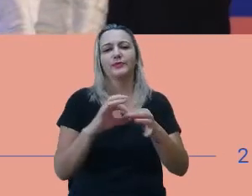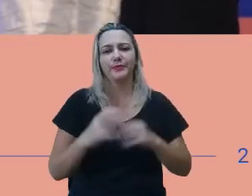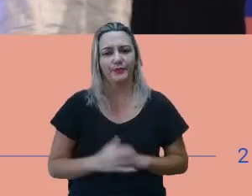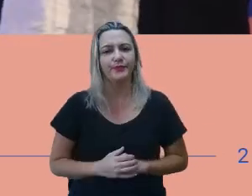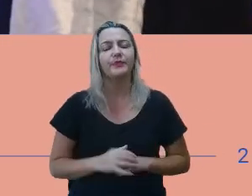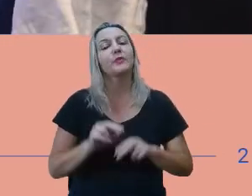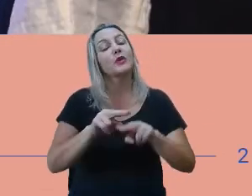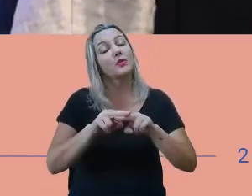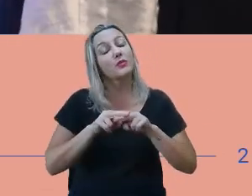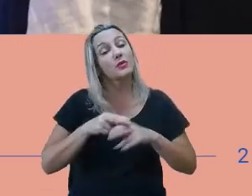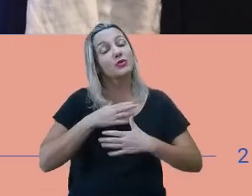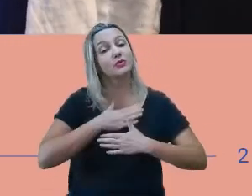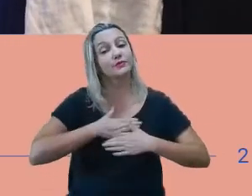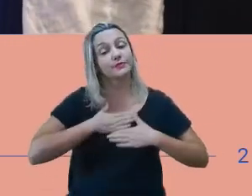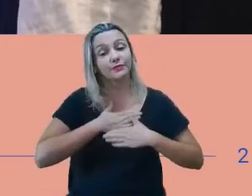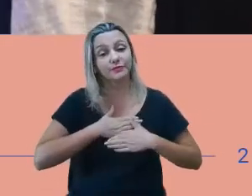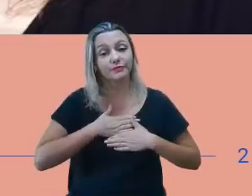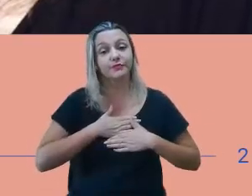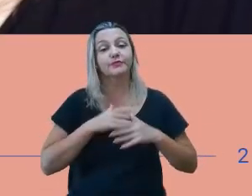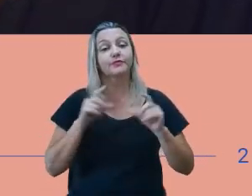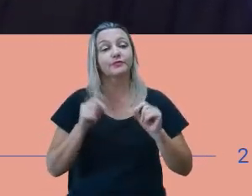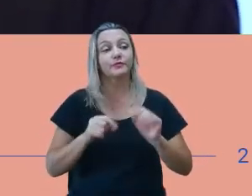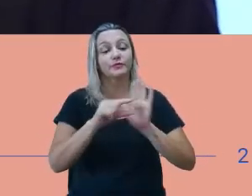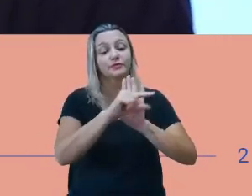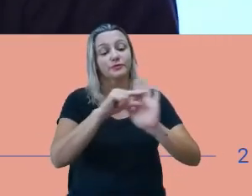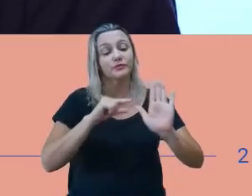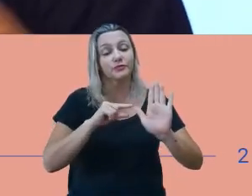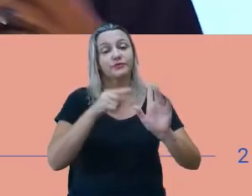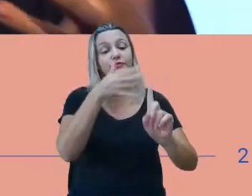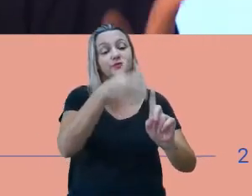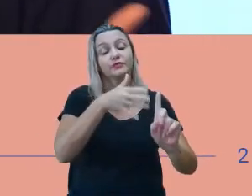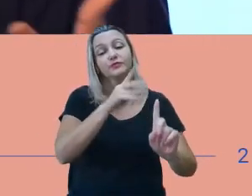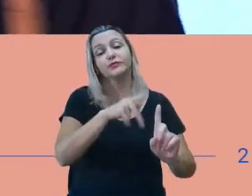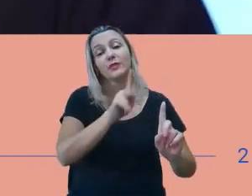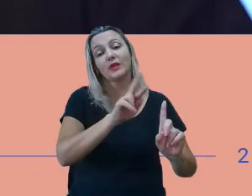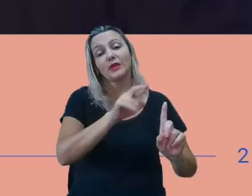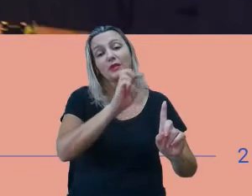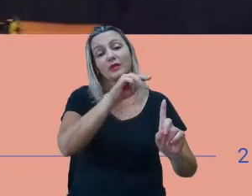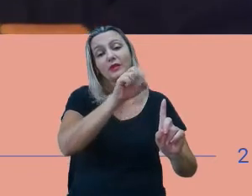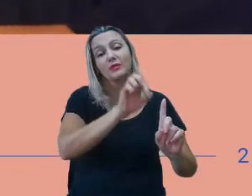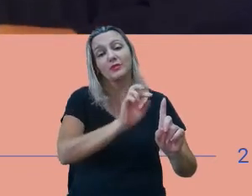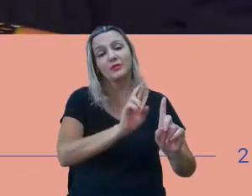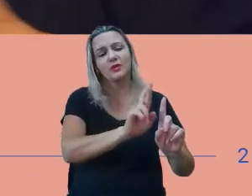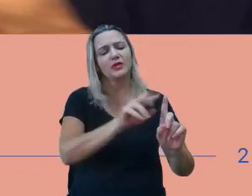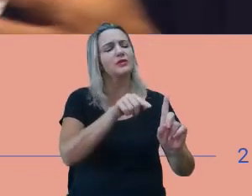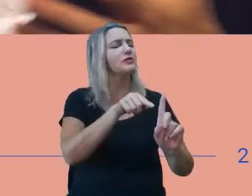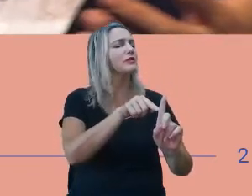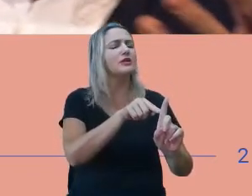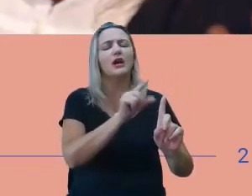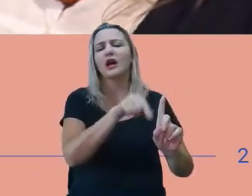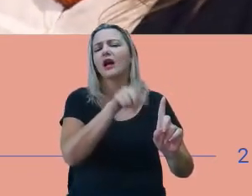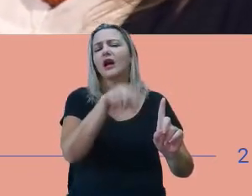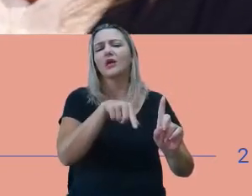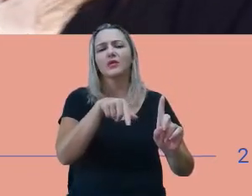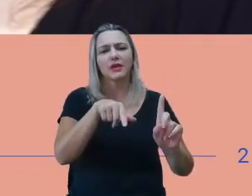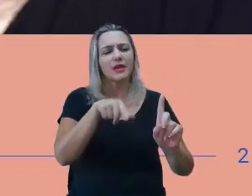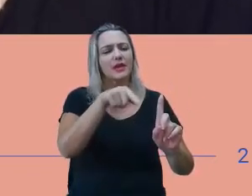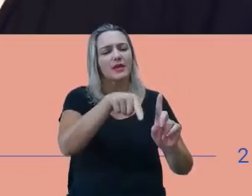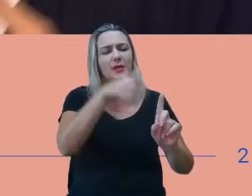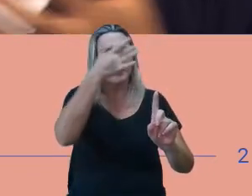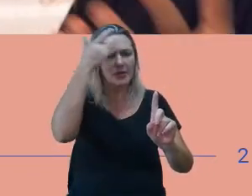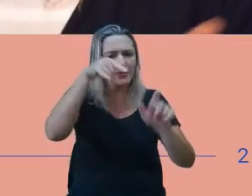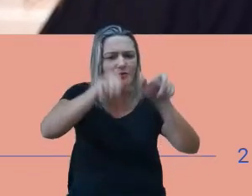eu gosto muito da fala da Jaqueline creme quando ela fala dos transmission rockers esses atores que vão fazer essa e